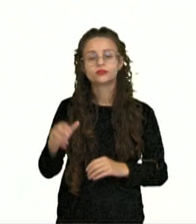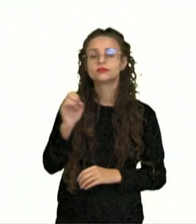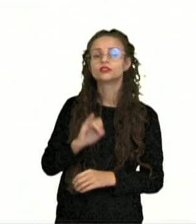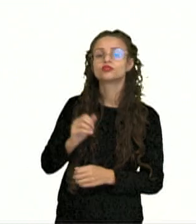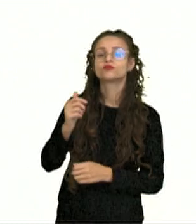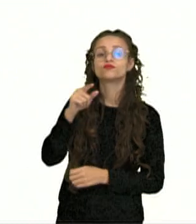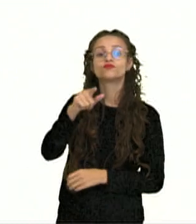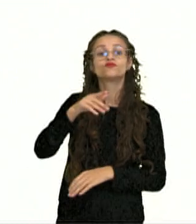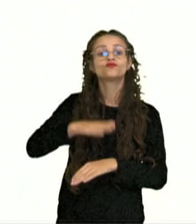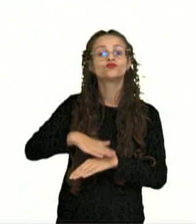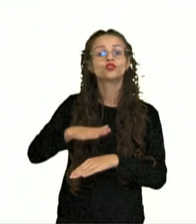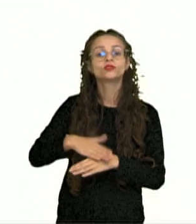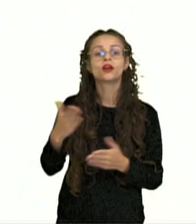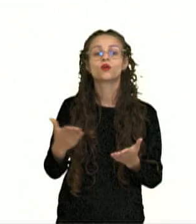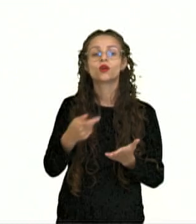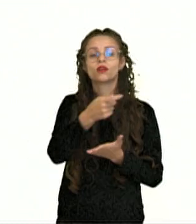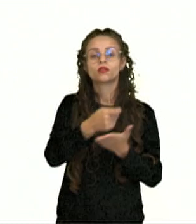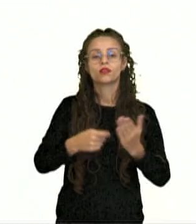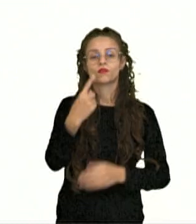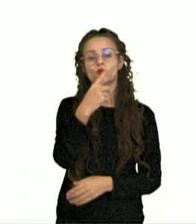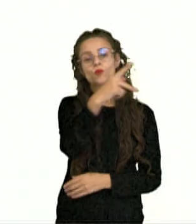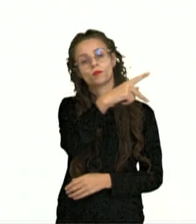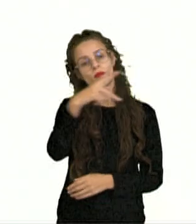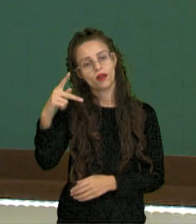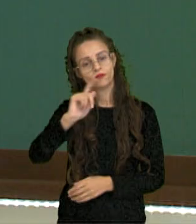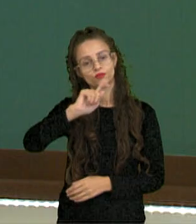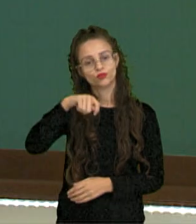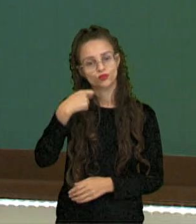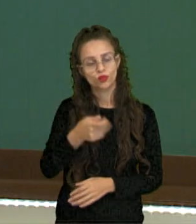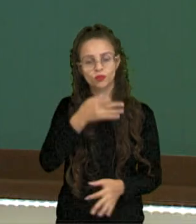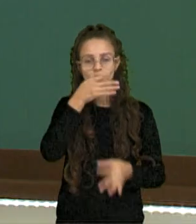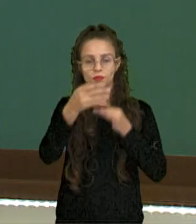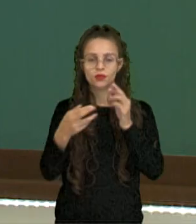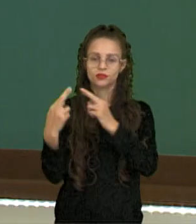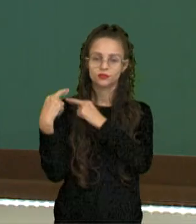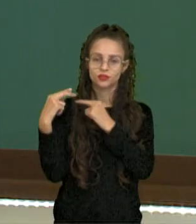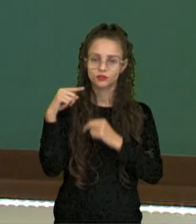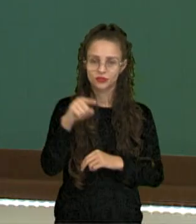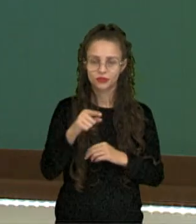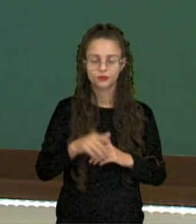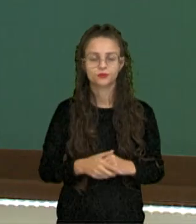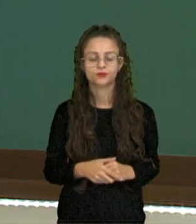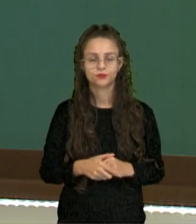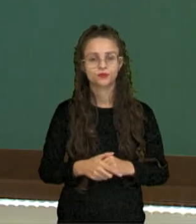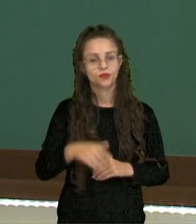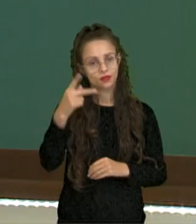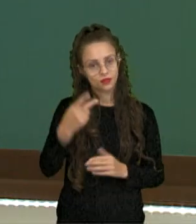escreva um parágrafo argumentando sobre a responsabilidade citada.